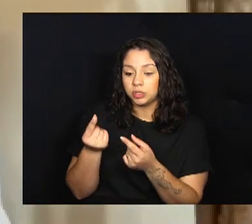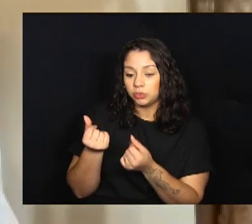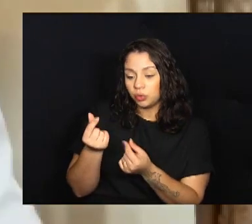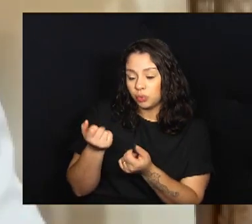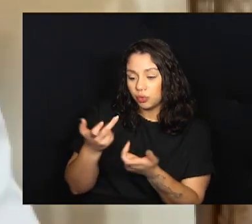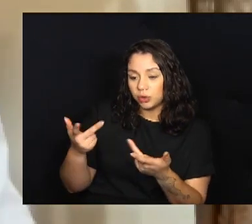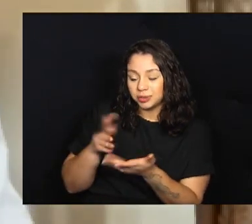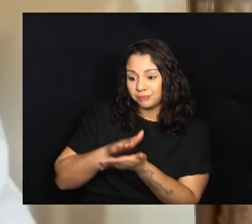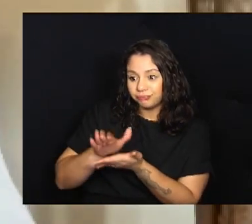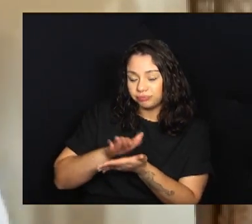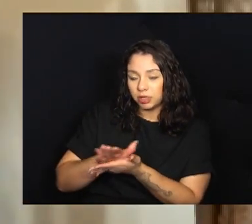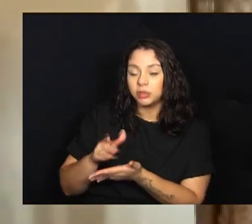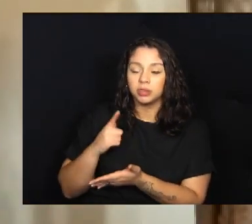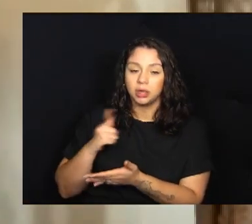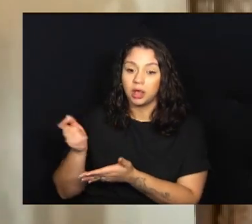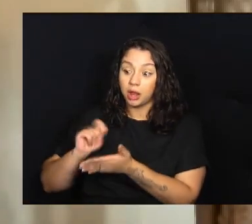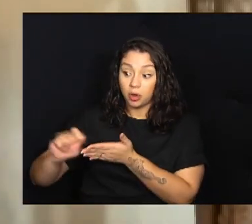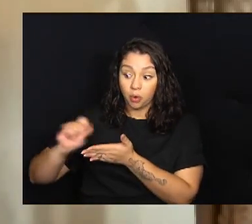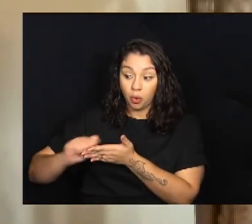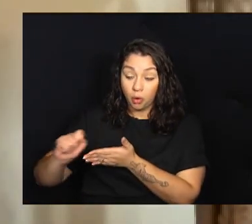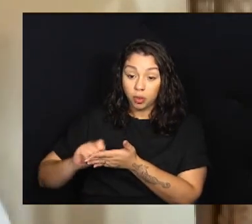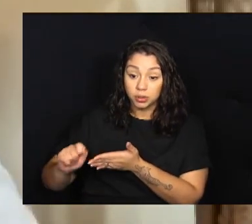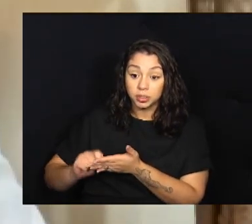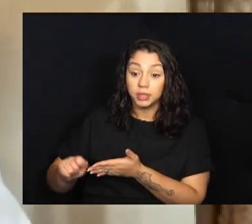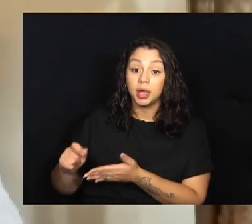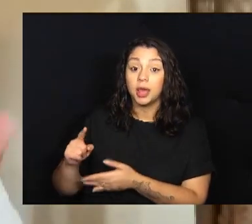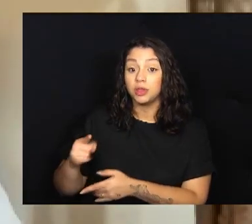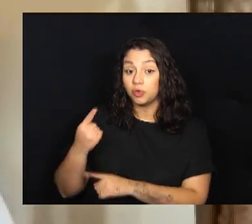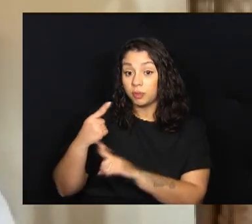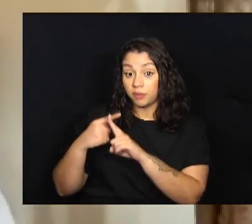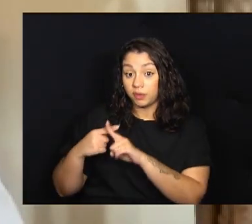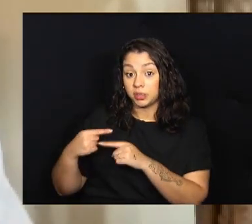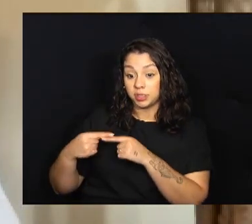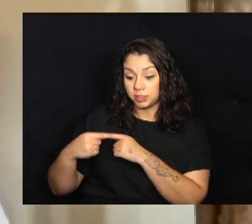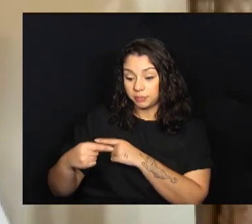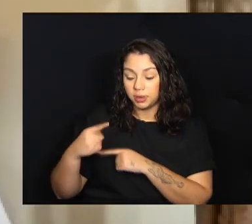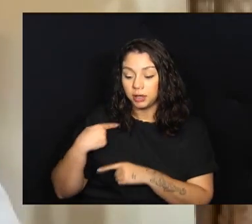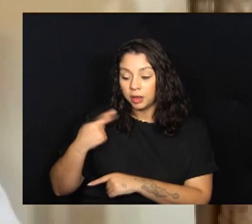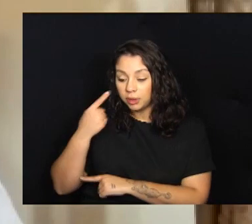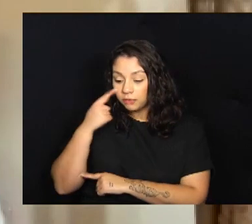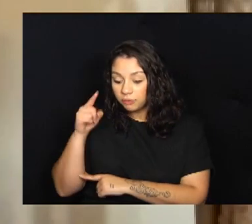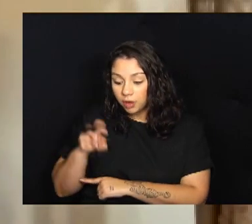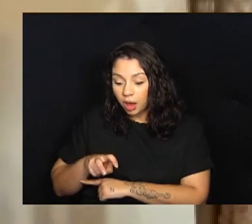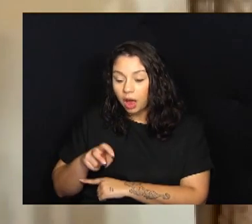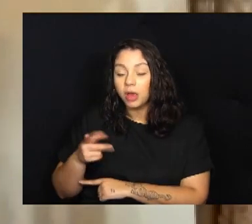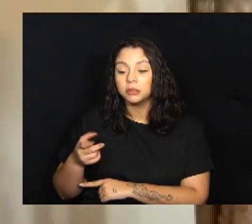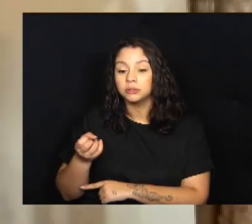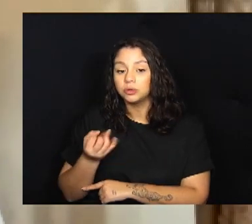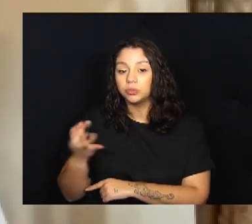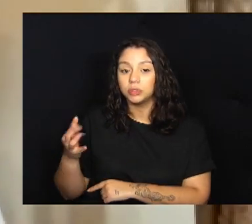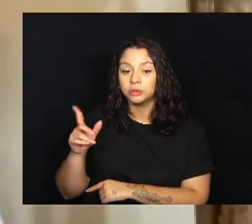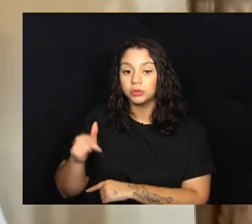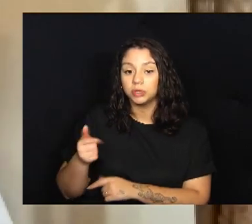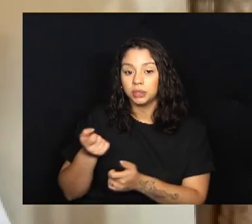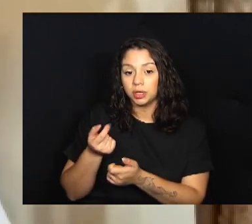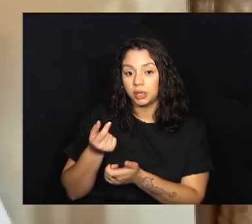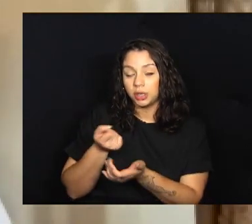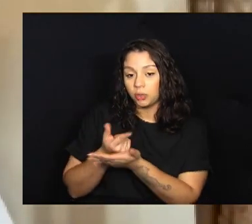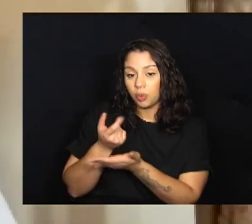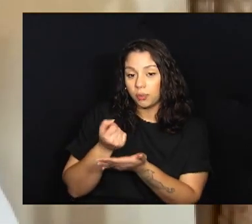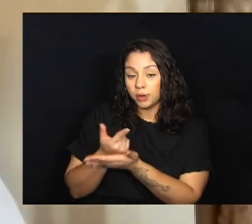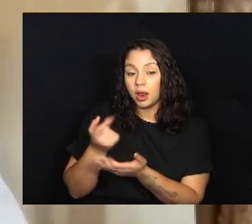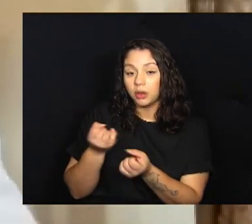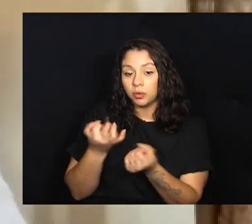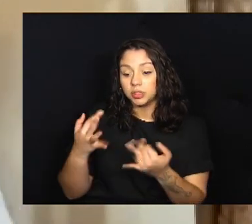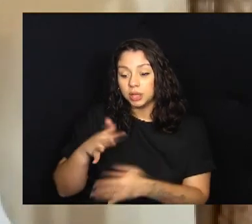você anota. E uma vez por semana, no começo, é legal você sentar e entender como é que anda o seu consumo. Quais são as